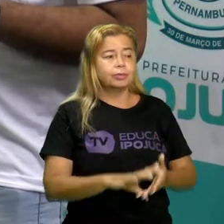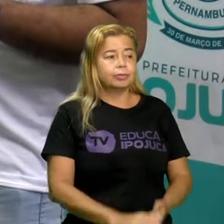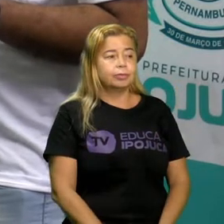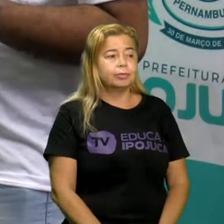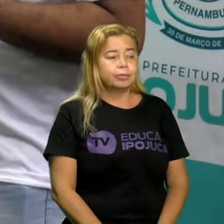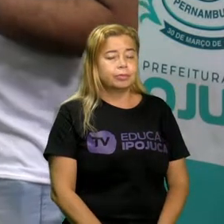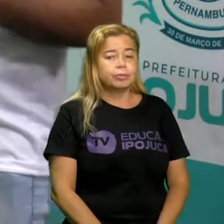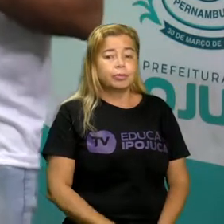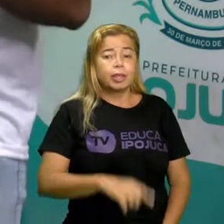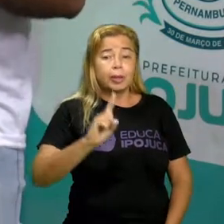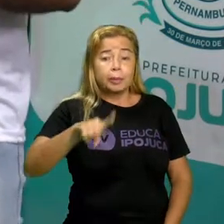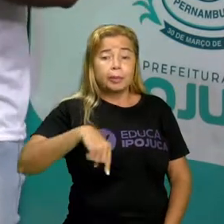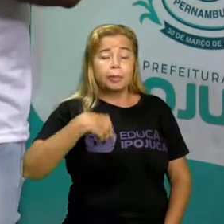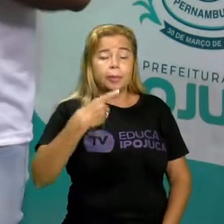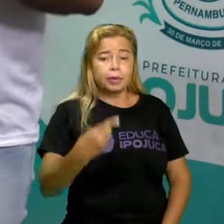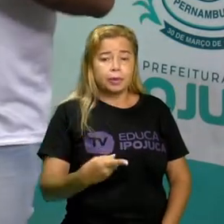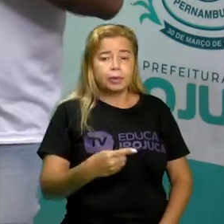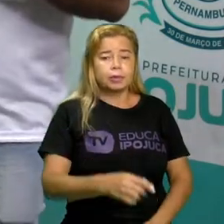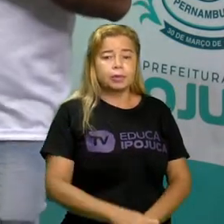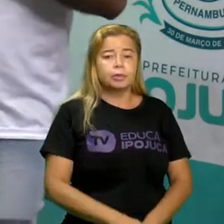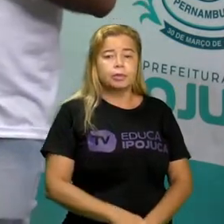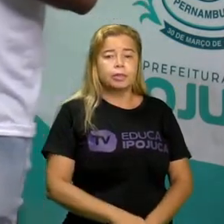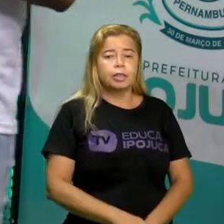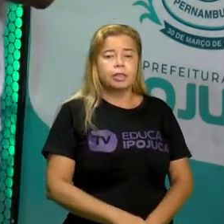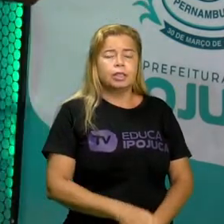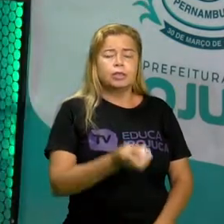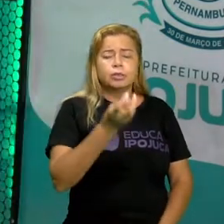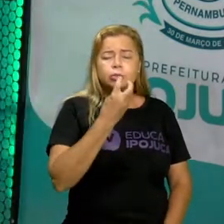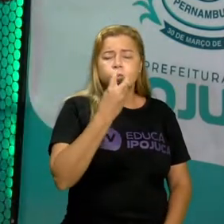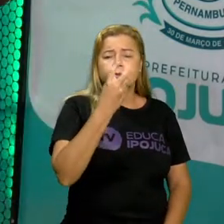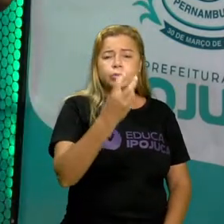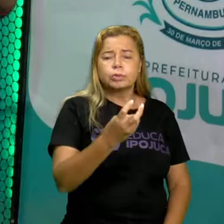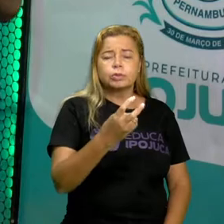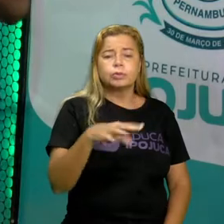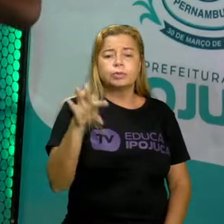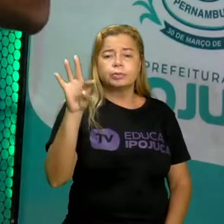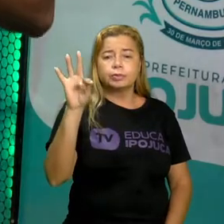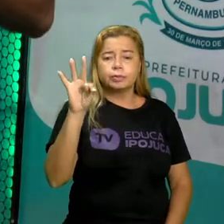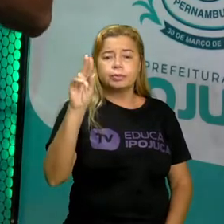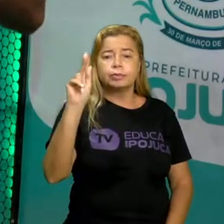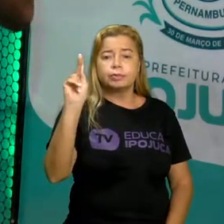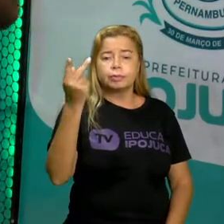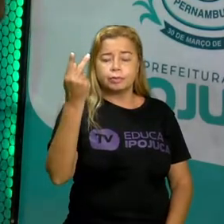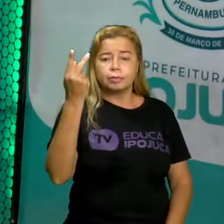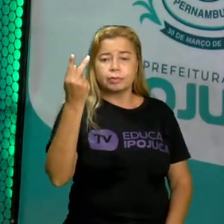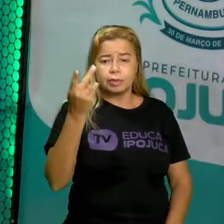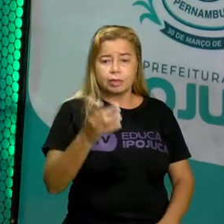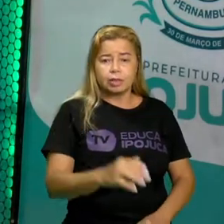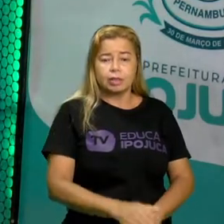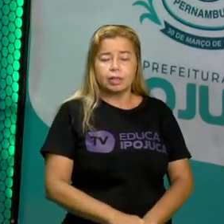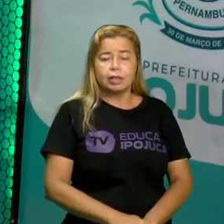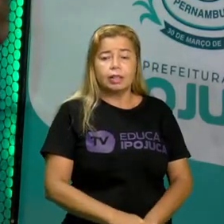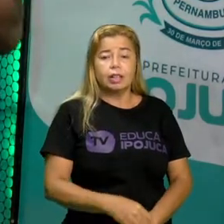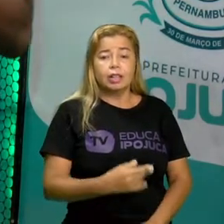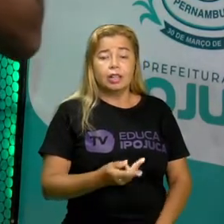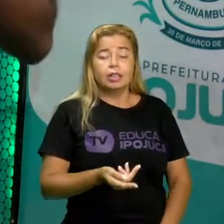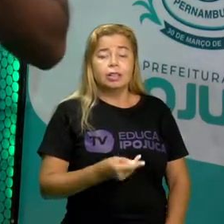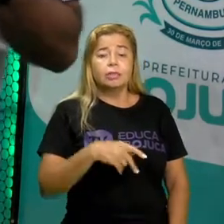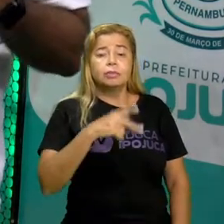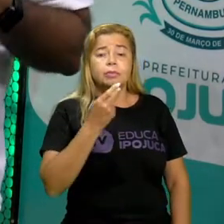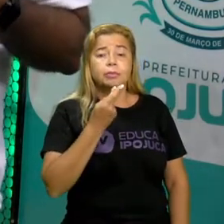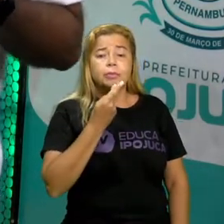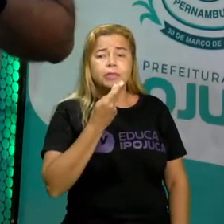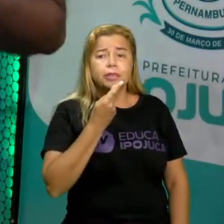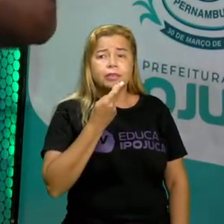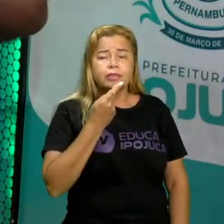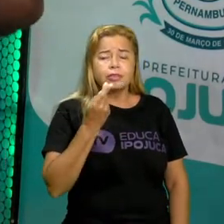Passando para o próximo, o som do TH em inglês, que é um som linguodental. Como